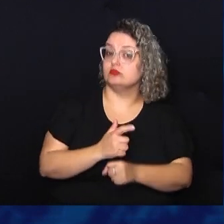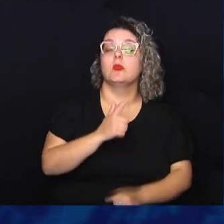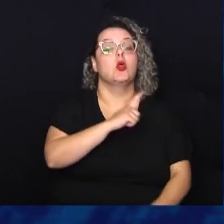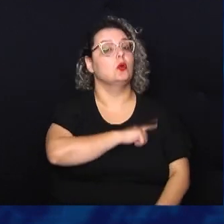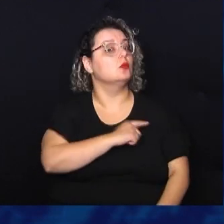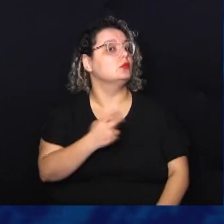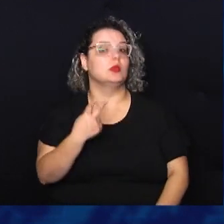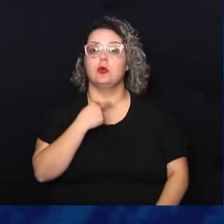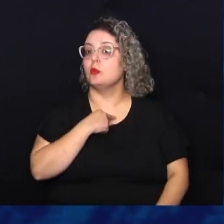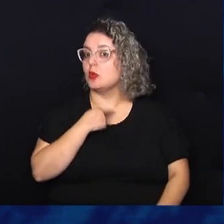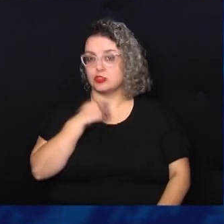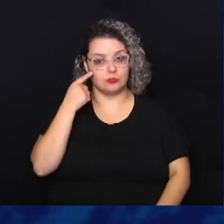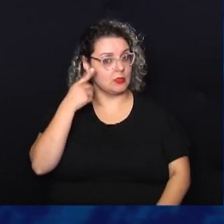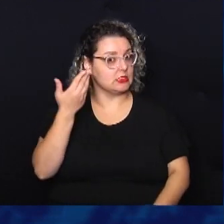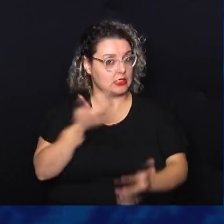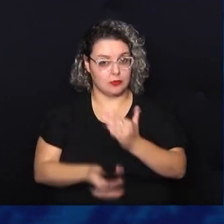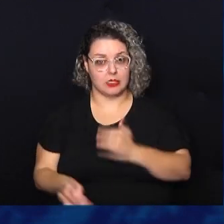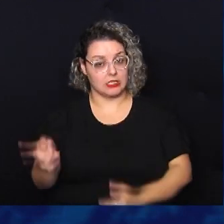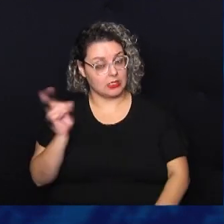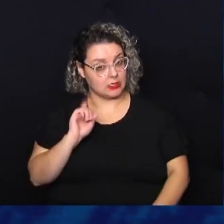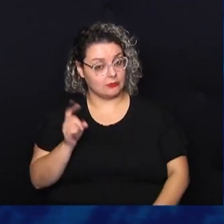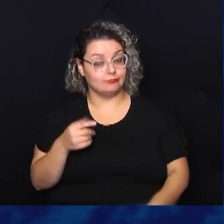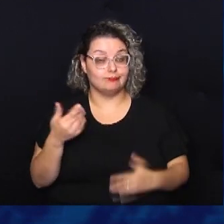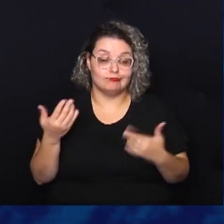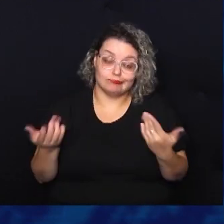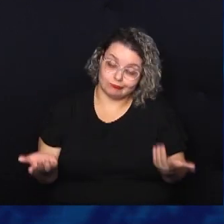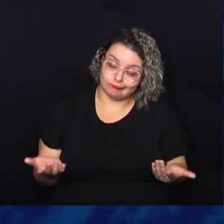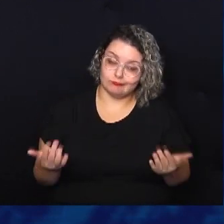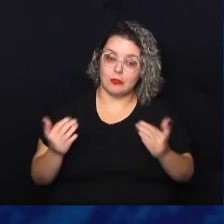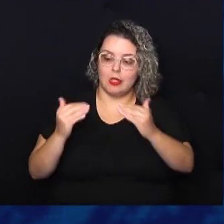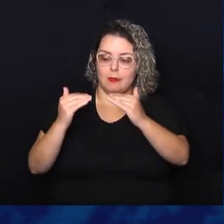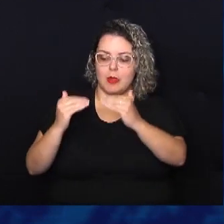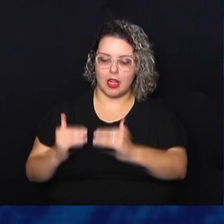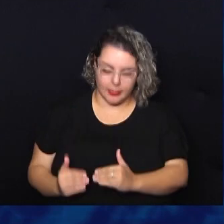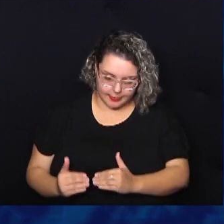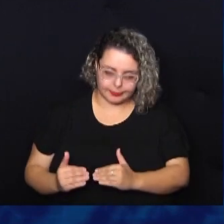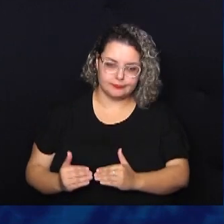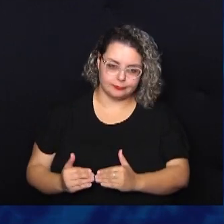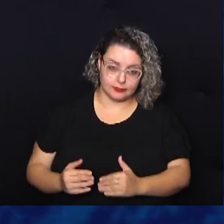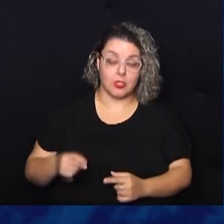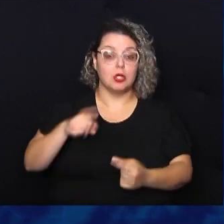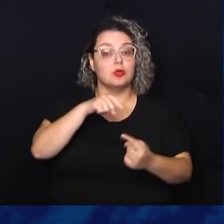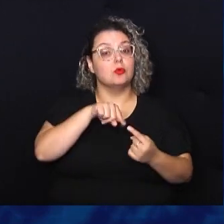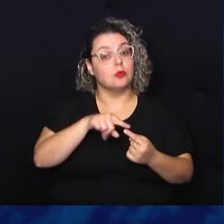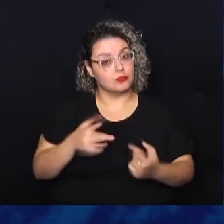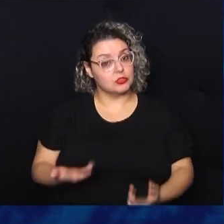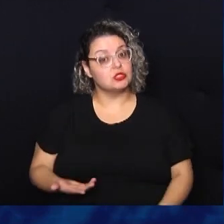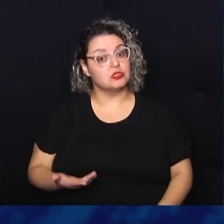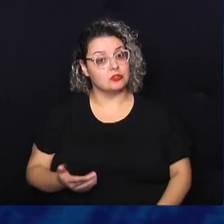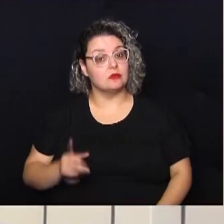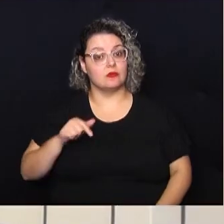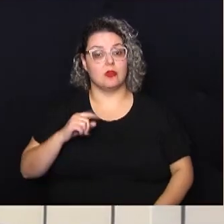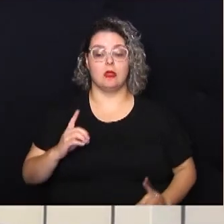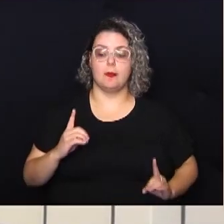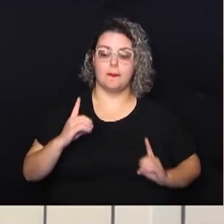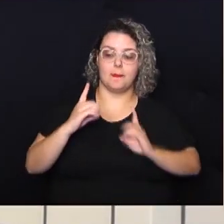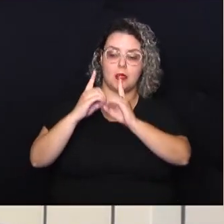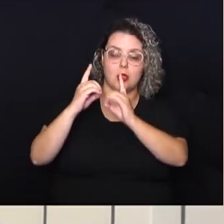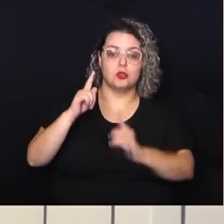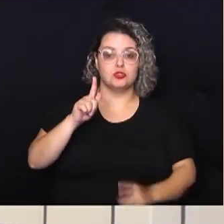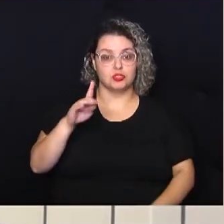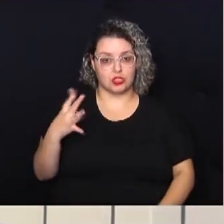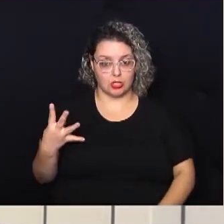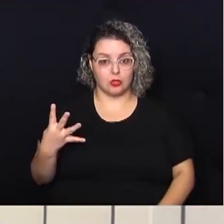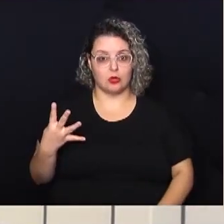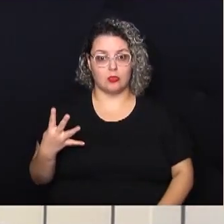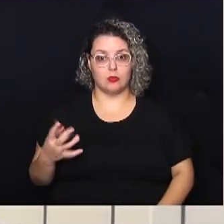pode nem pensar em derrota, porque senão pode despencar na tabela. E o objetivo é se aproximar do G4. O G4 são